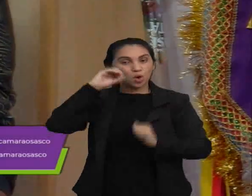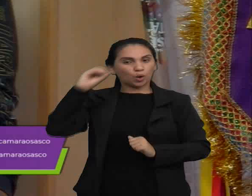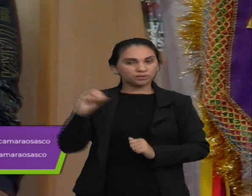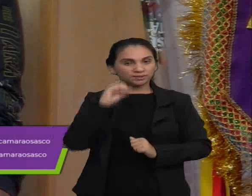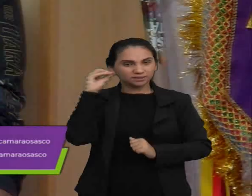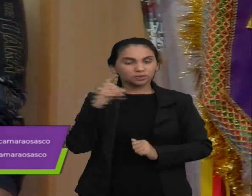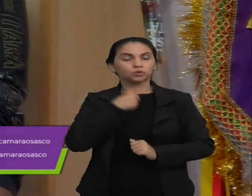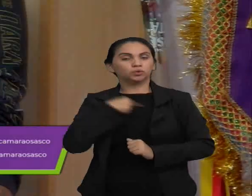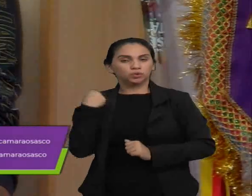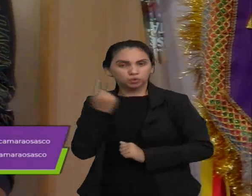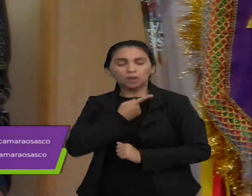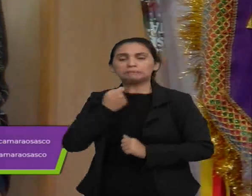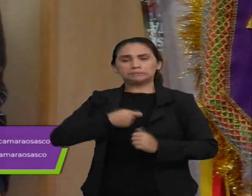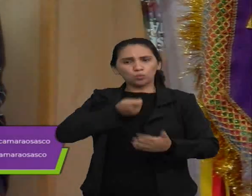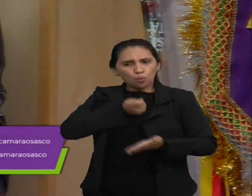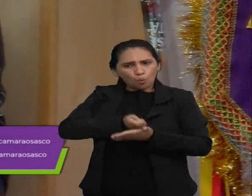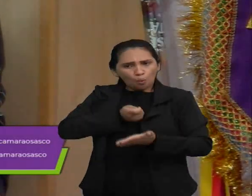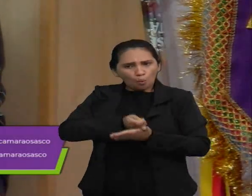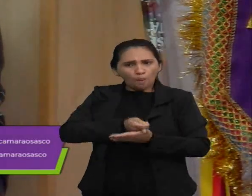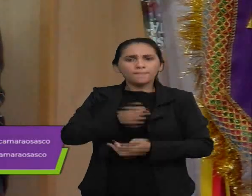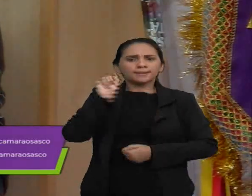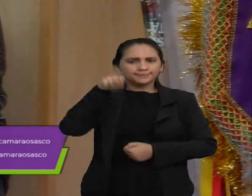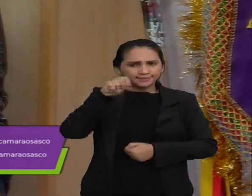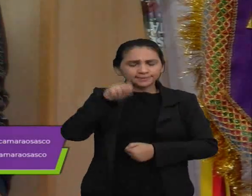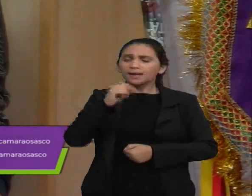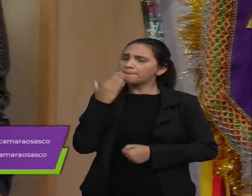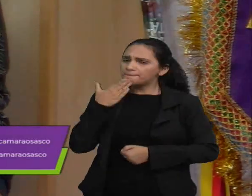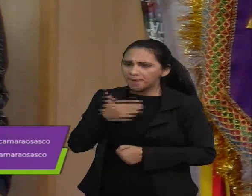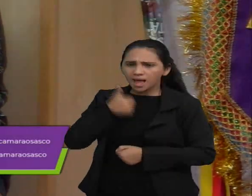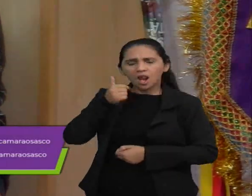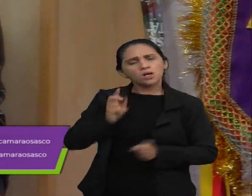e, é claro, a gente tem que cobrar e pedir para que sempre melhore isso.